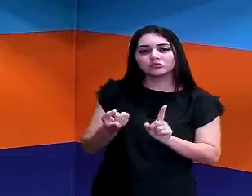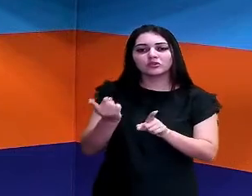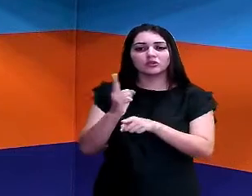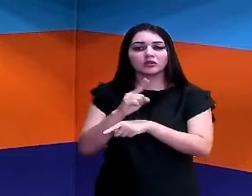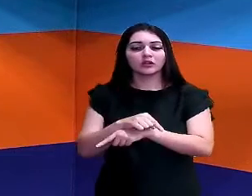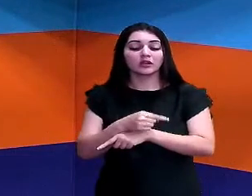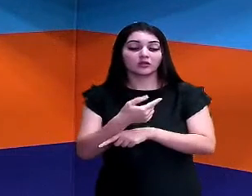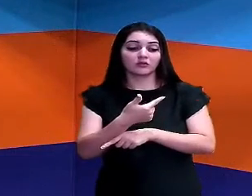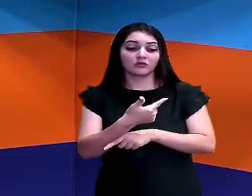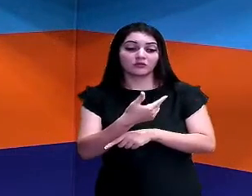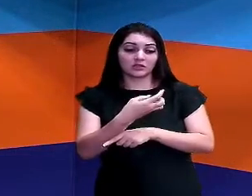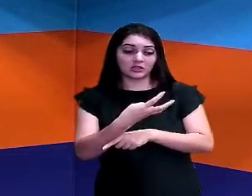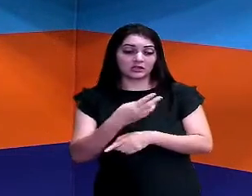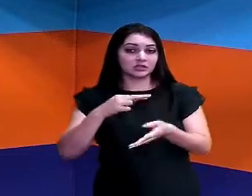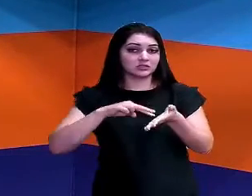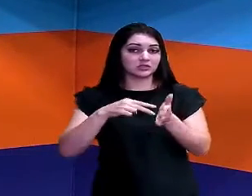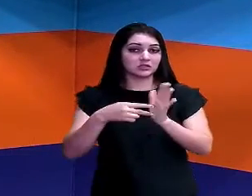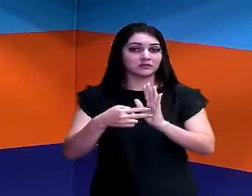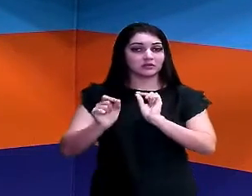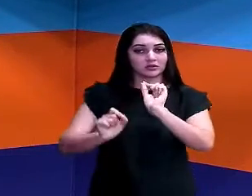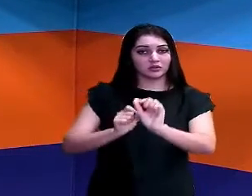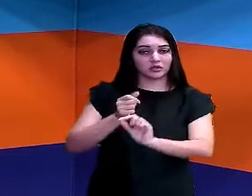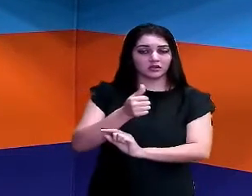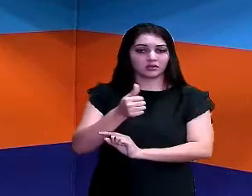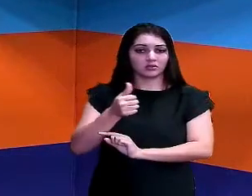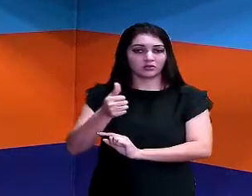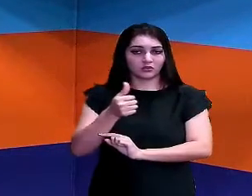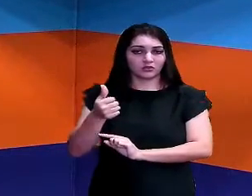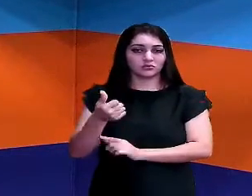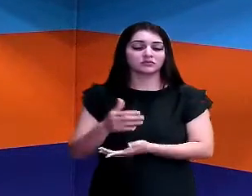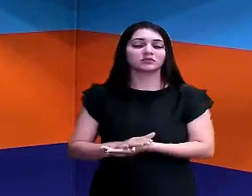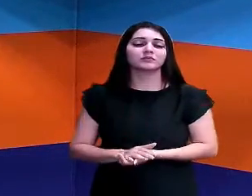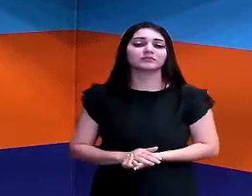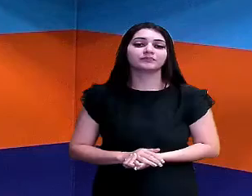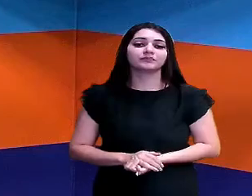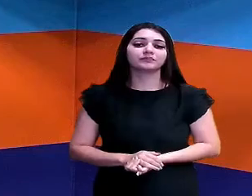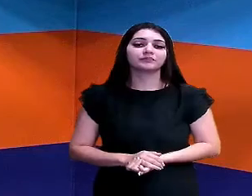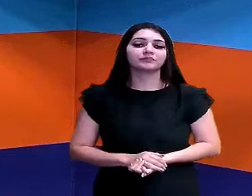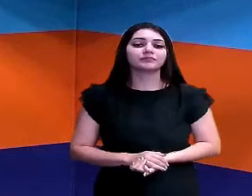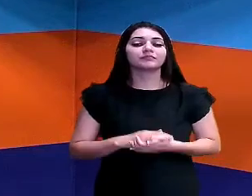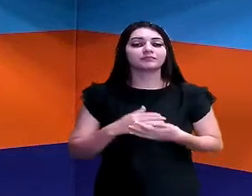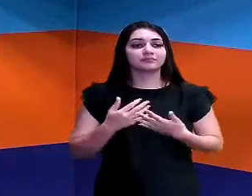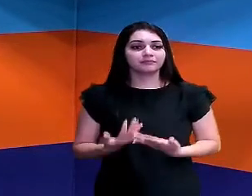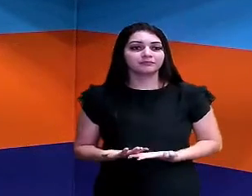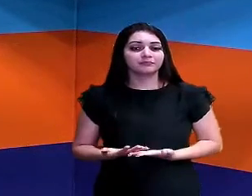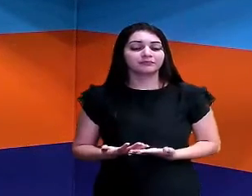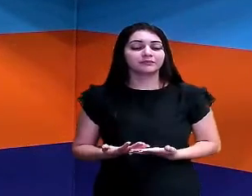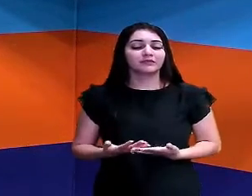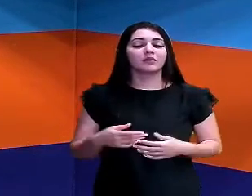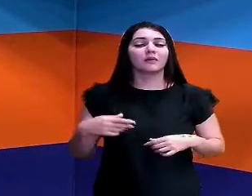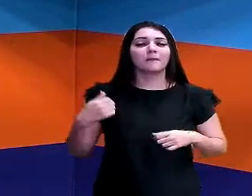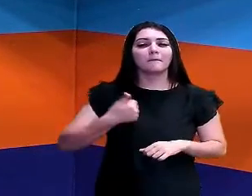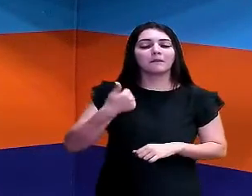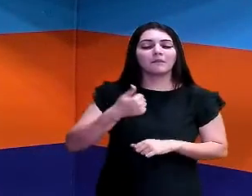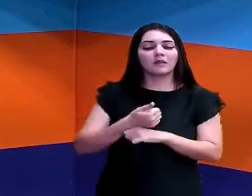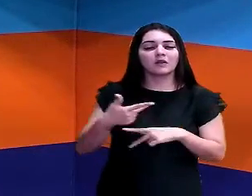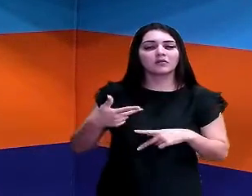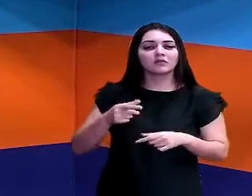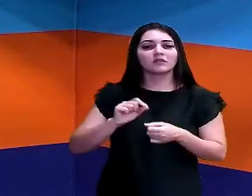23 significa 11, né? Quando eu vou contando, o 23 já bate no 11. Então, a primeira coisa que eu vou